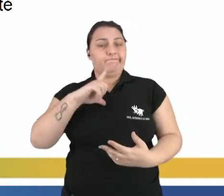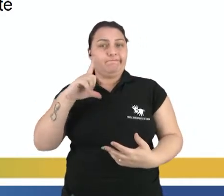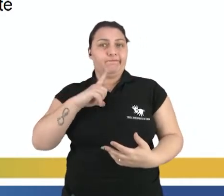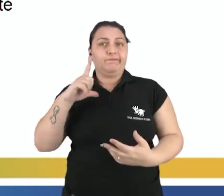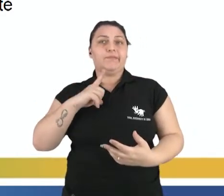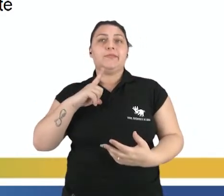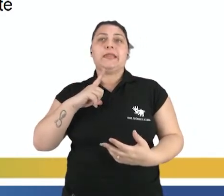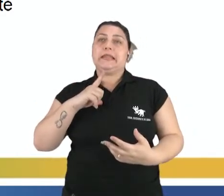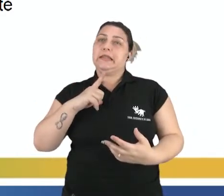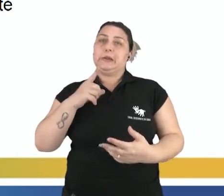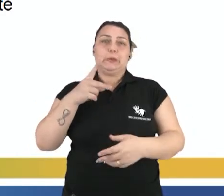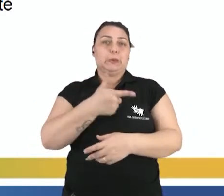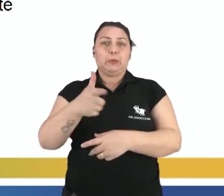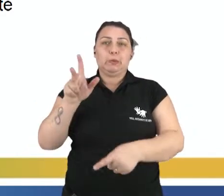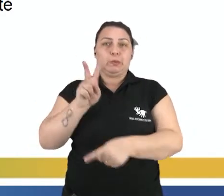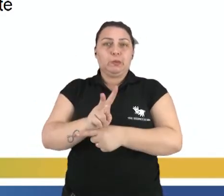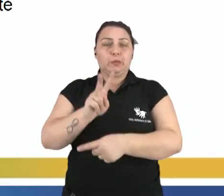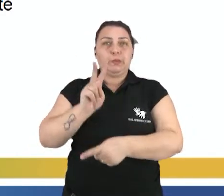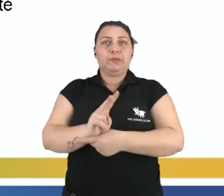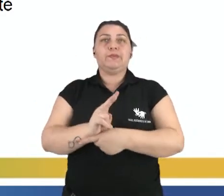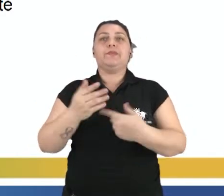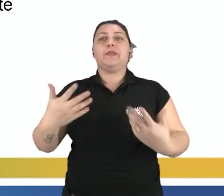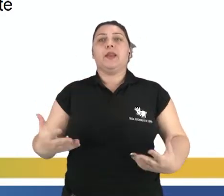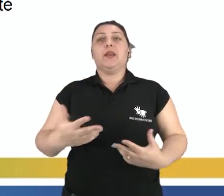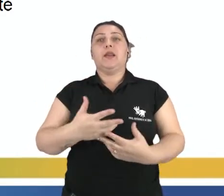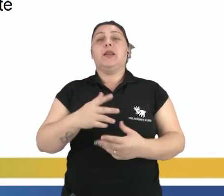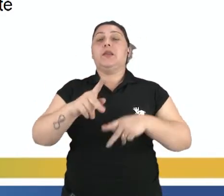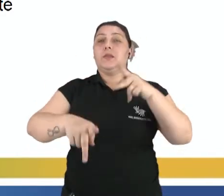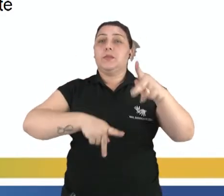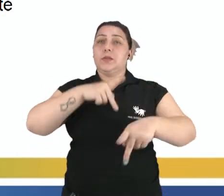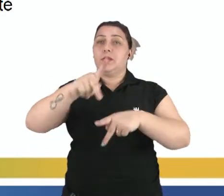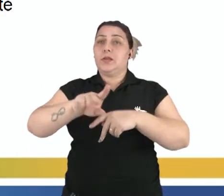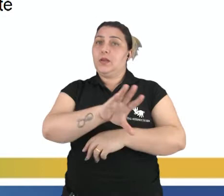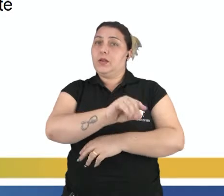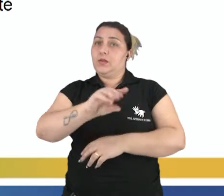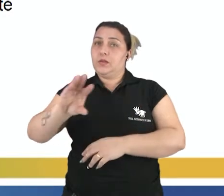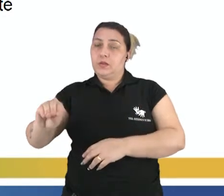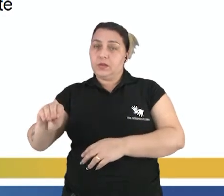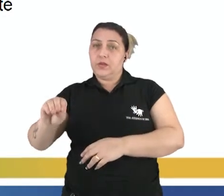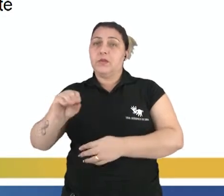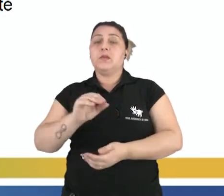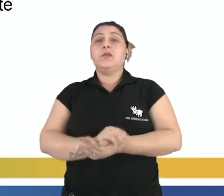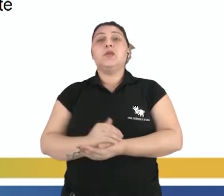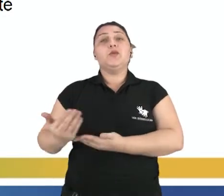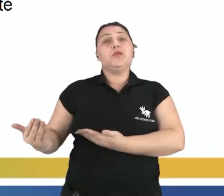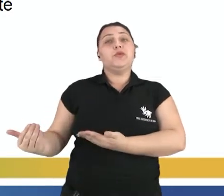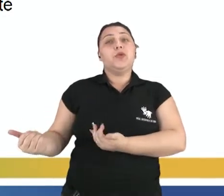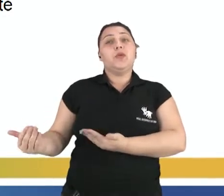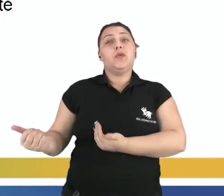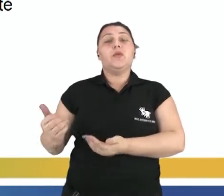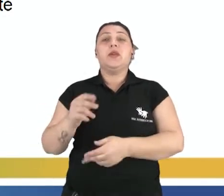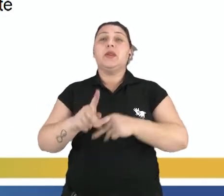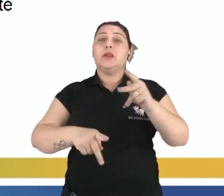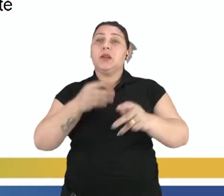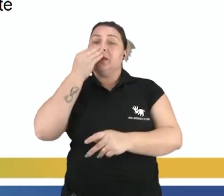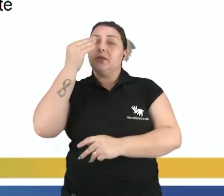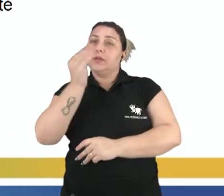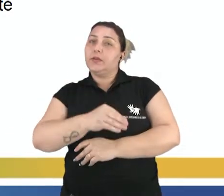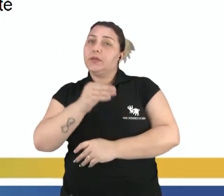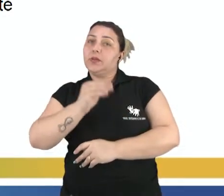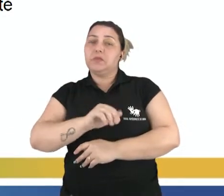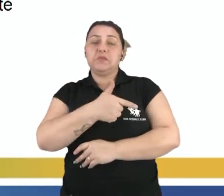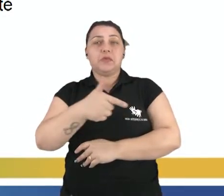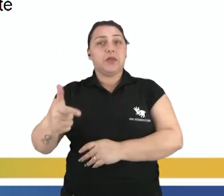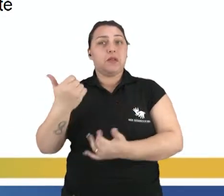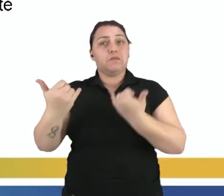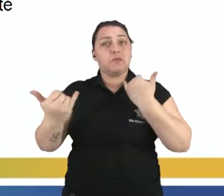forma desprotegida. Grande parcela dessa população adolescente, ou seja, dessa população jovem, que ignora ou que não